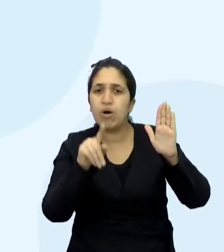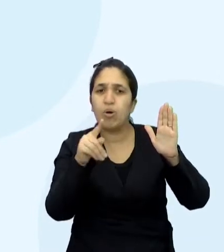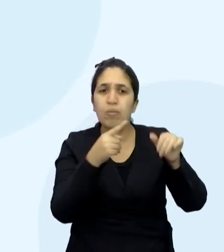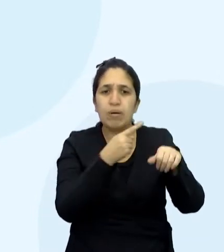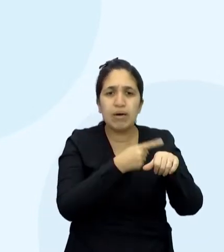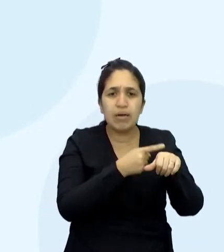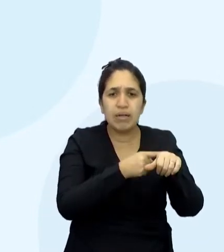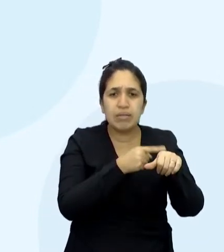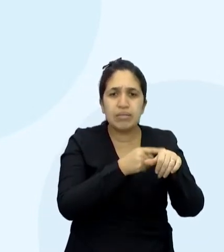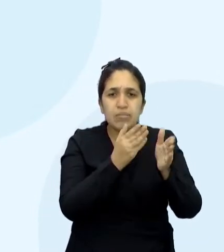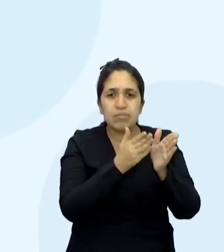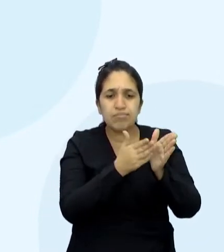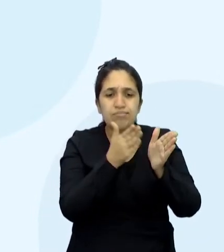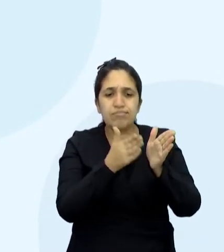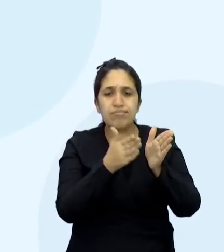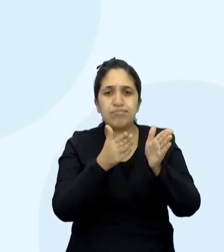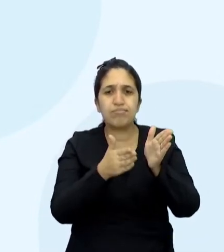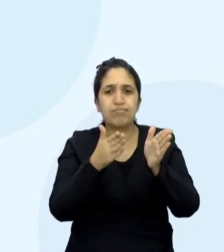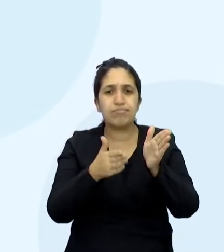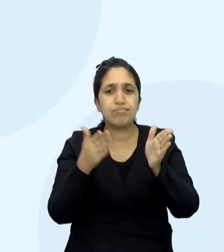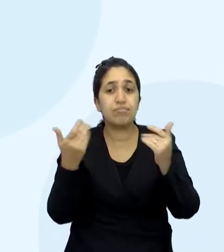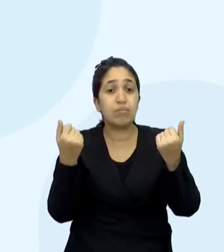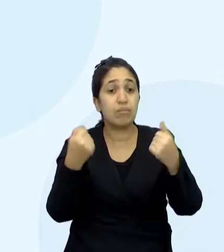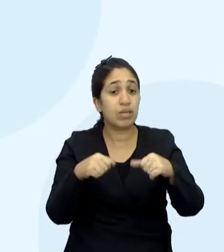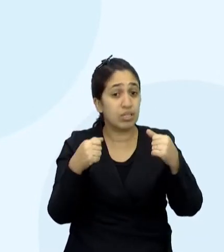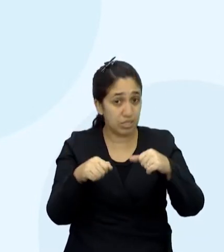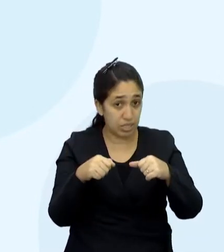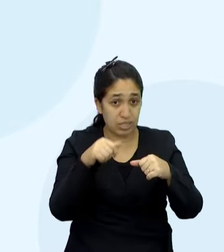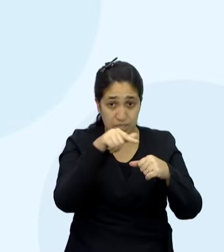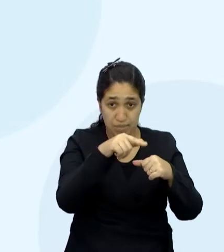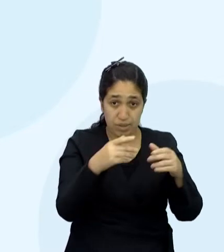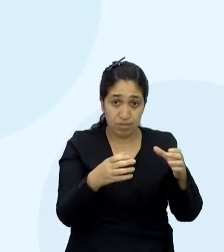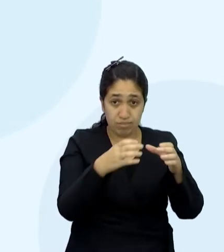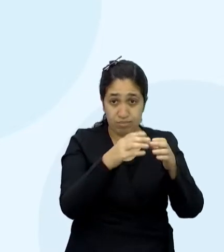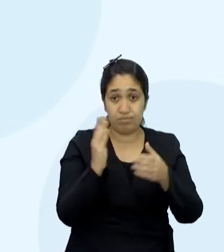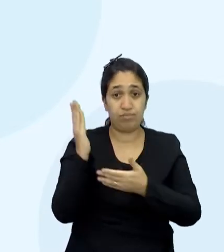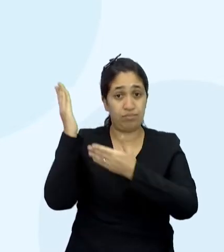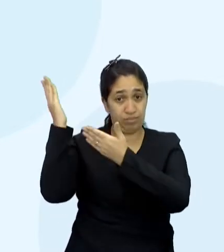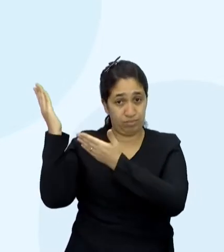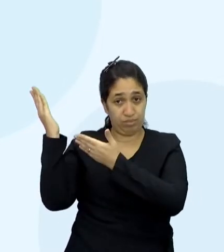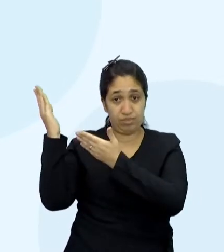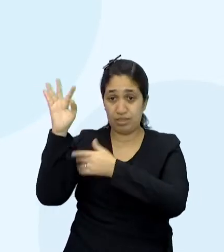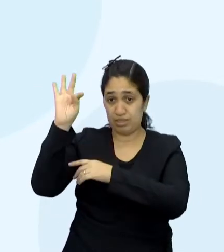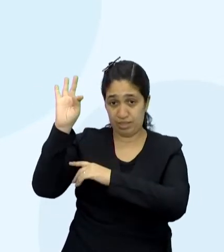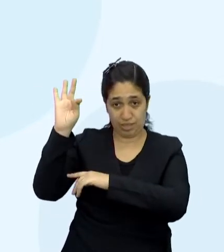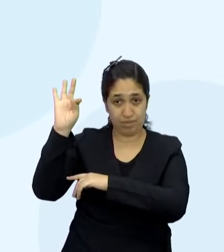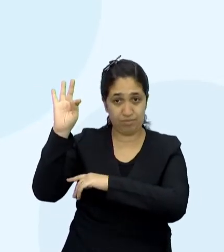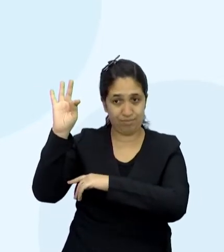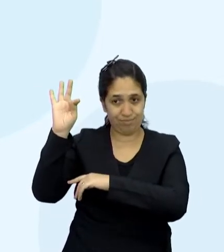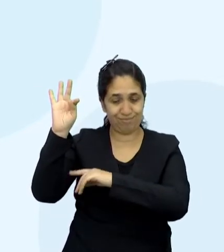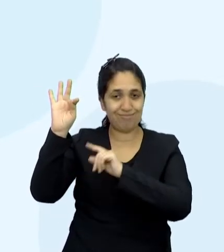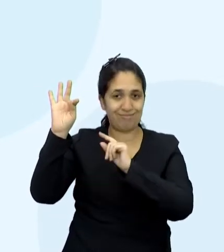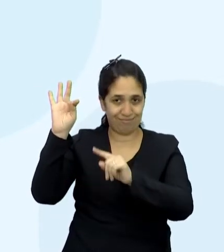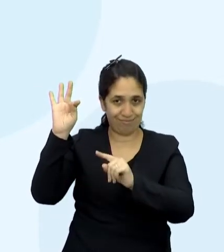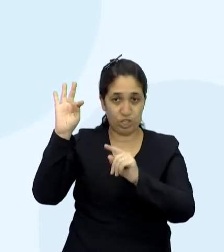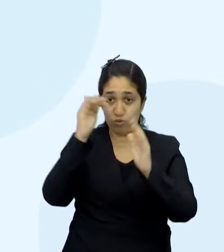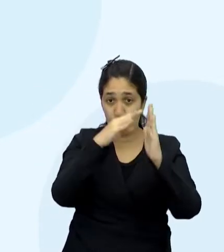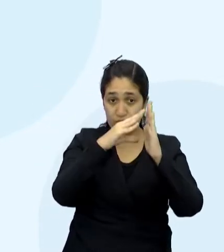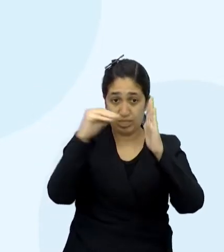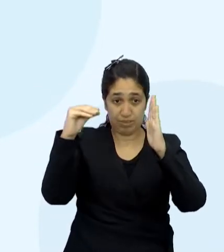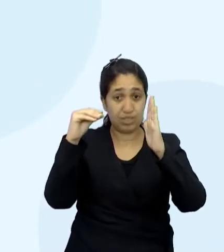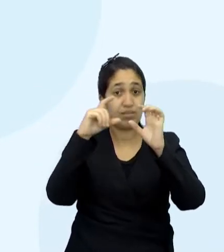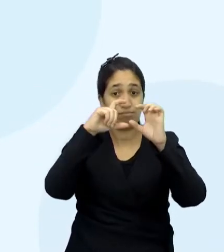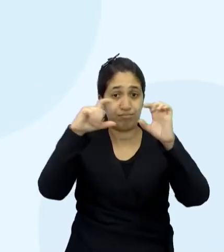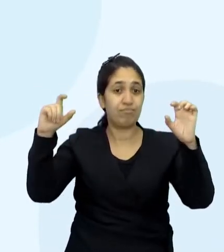olha lá, grandeza aqui, ó. Tempo necessário, esse tempo necessário eu vou chamar de letra T. Lembrando que eu quero escrever uma expressão matemática